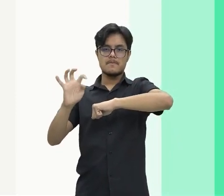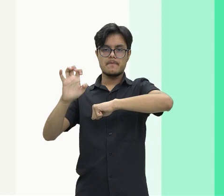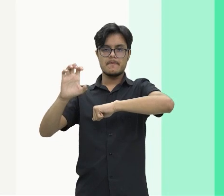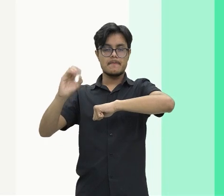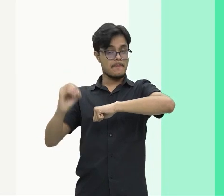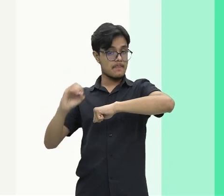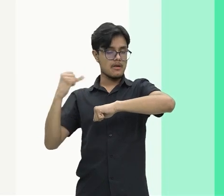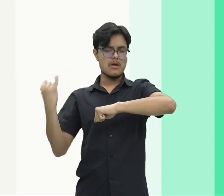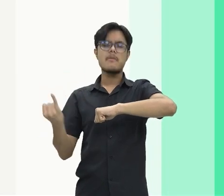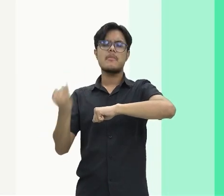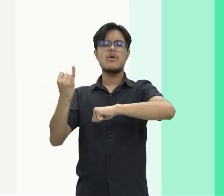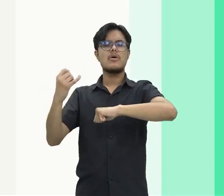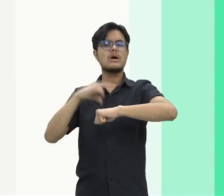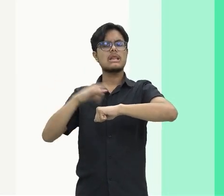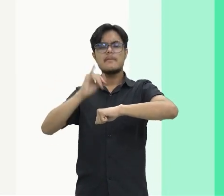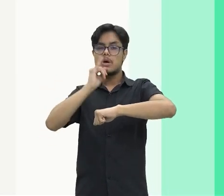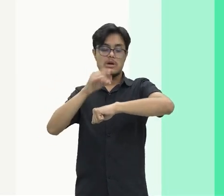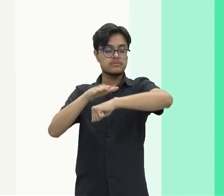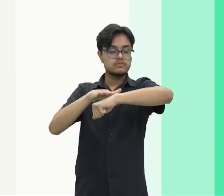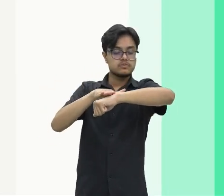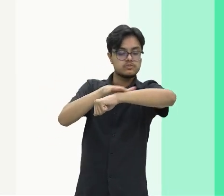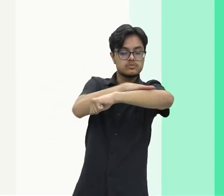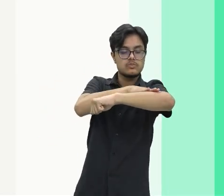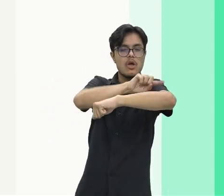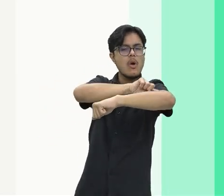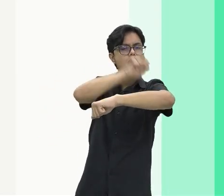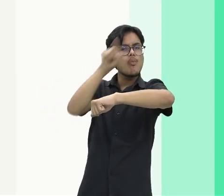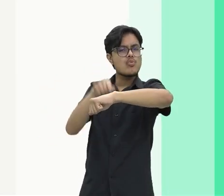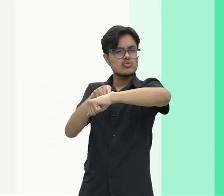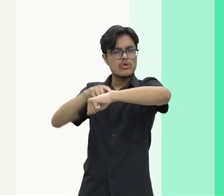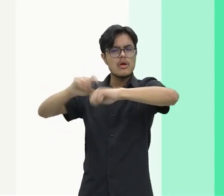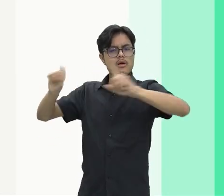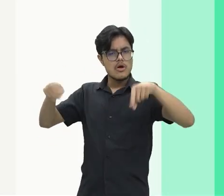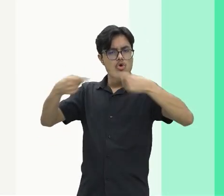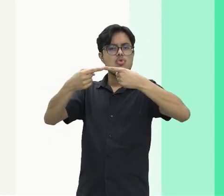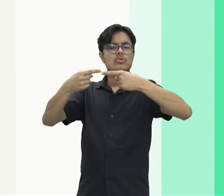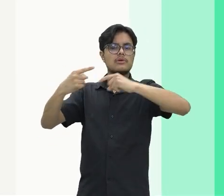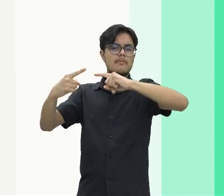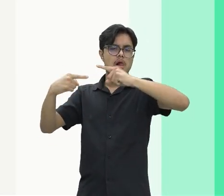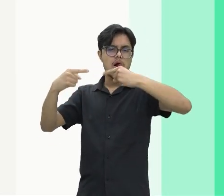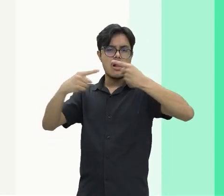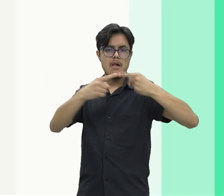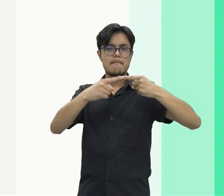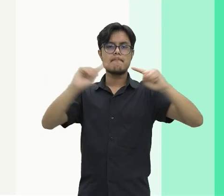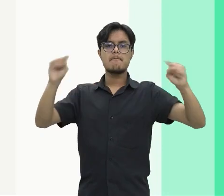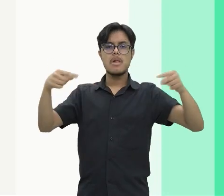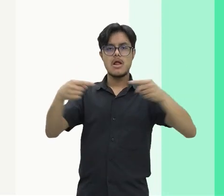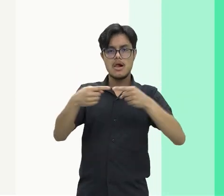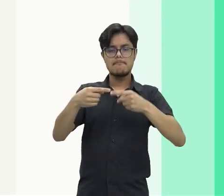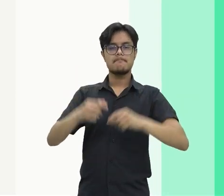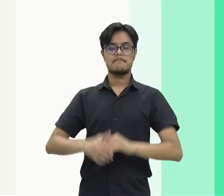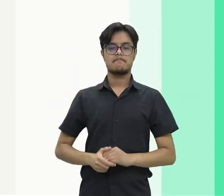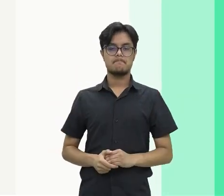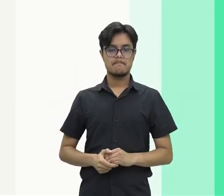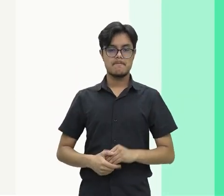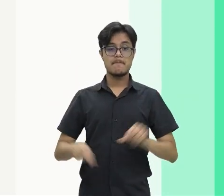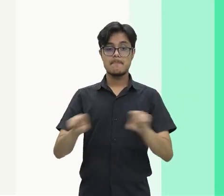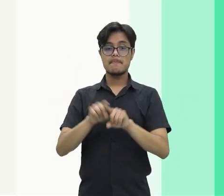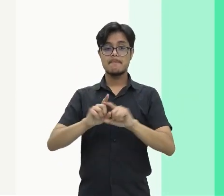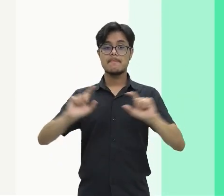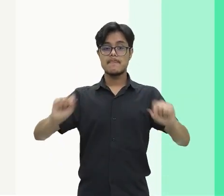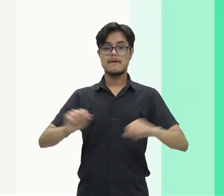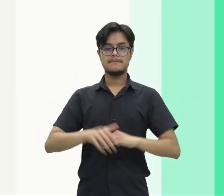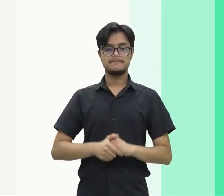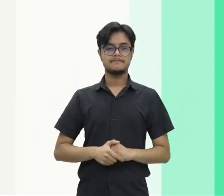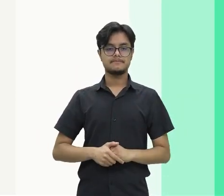é nela que vão se ligar os músculos, né, através ali dos tendões, né, os ligamentos, por exemplo. E também a gente observa